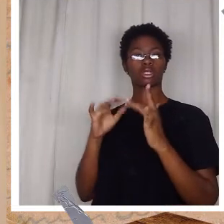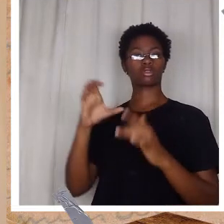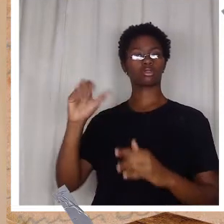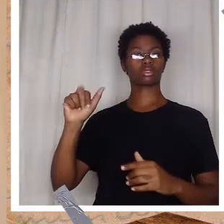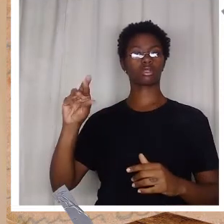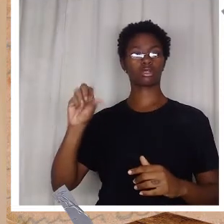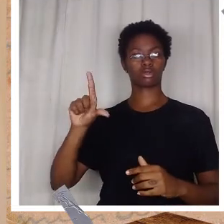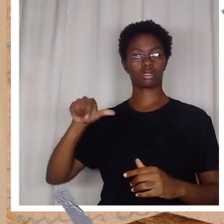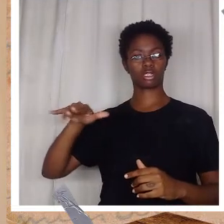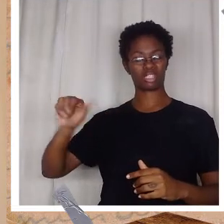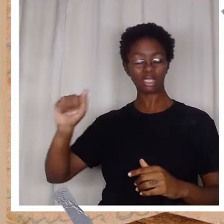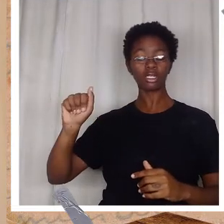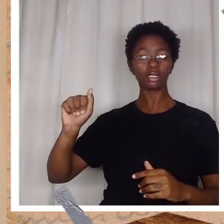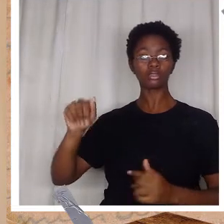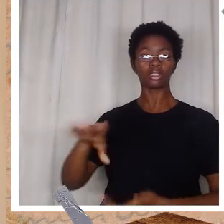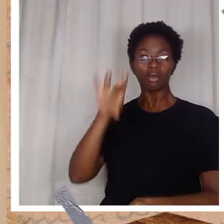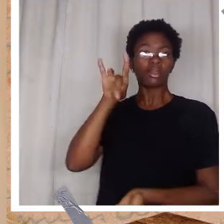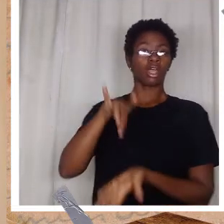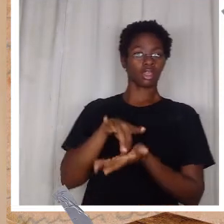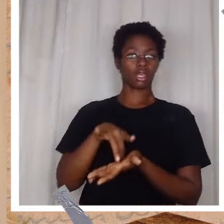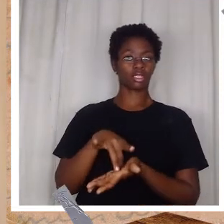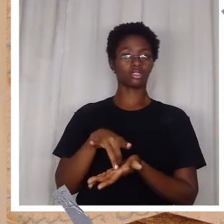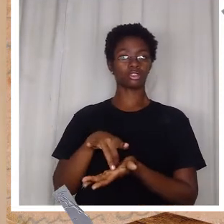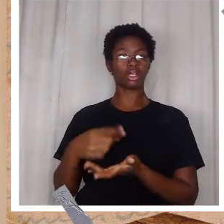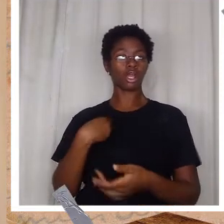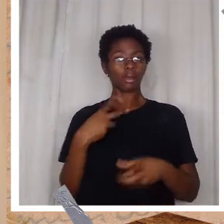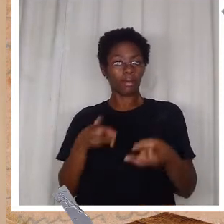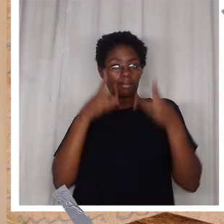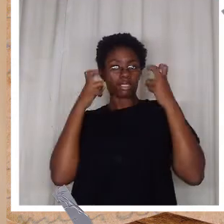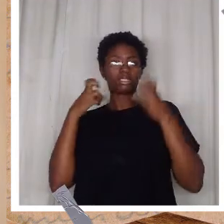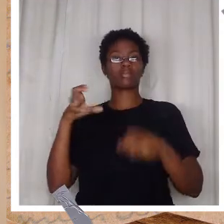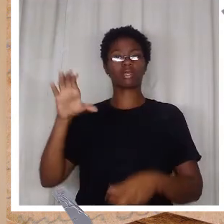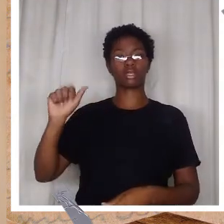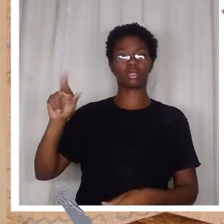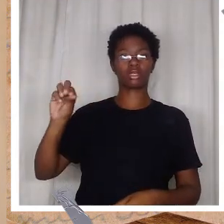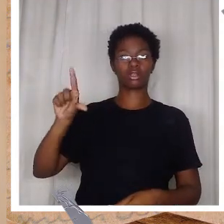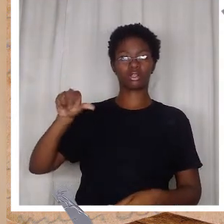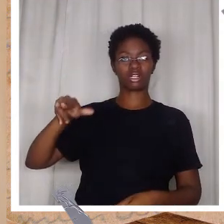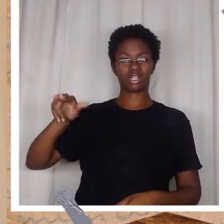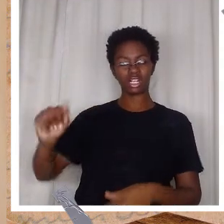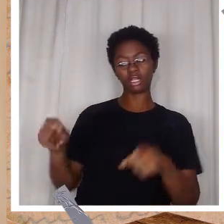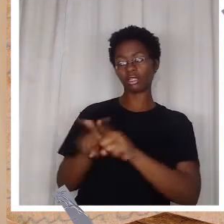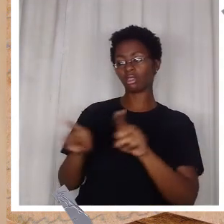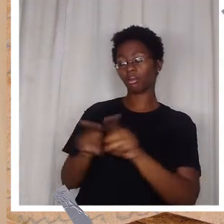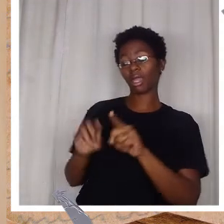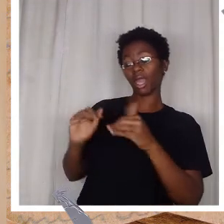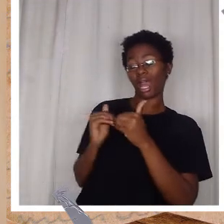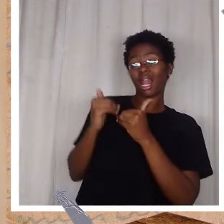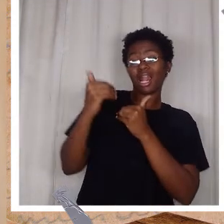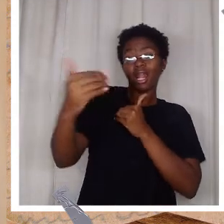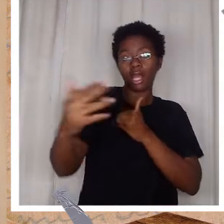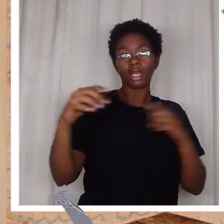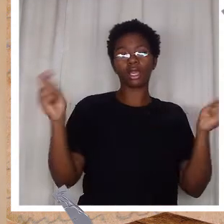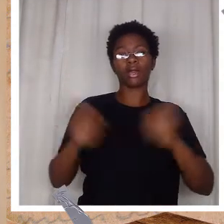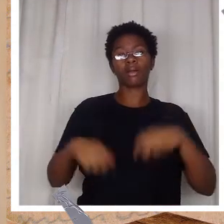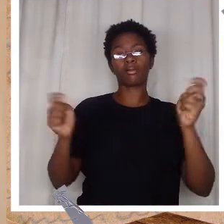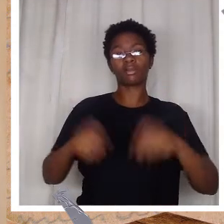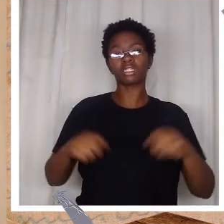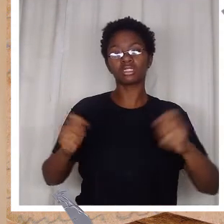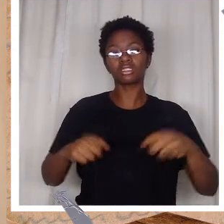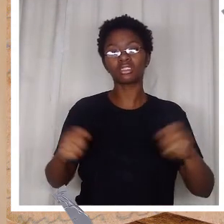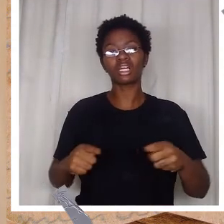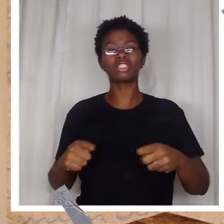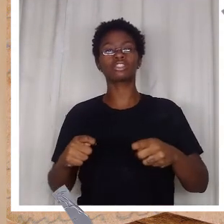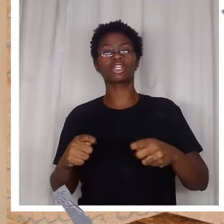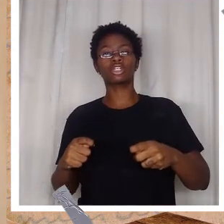Carolina. Então, na verdade, eu percebi em Carolina, além da sua capacidade de enfrentar as agruras